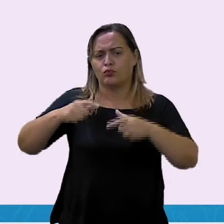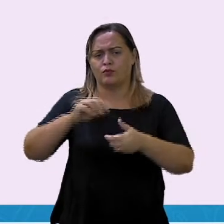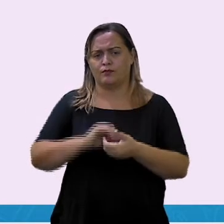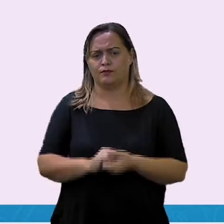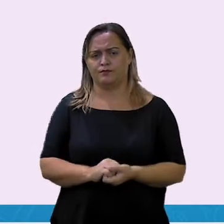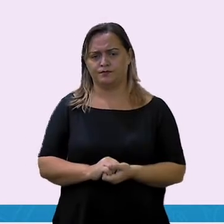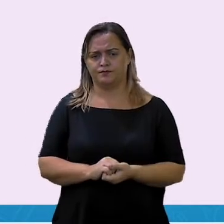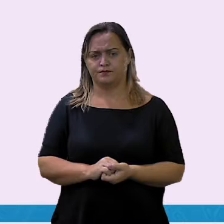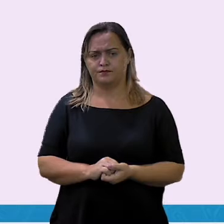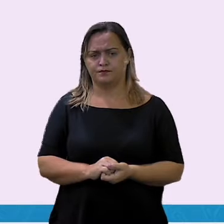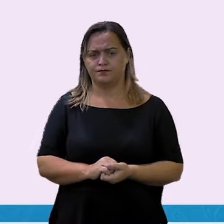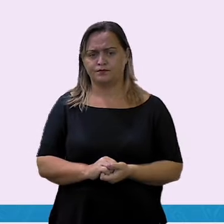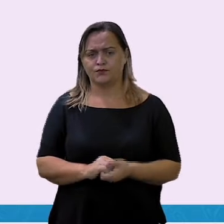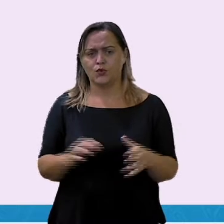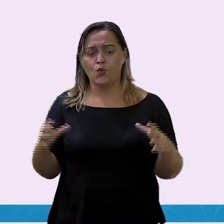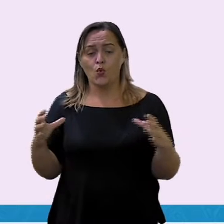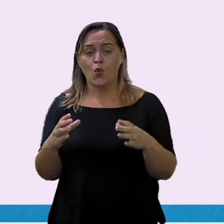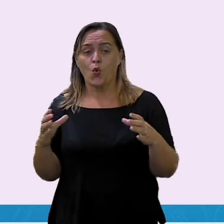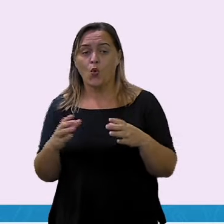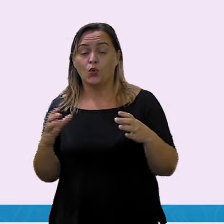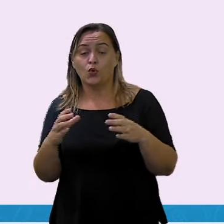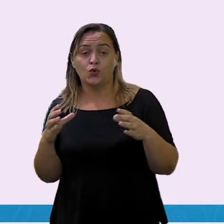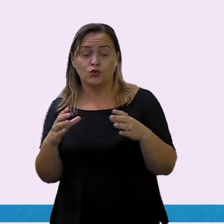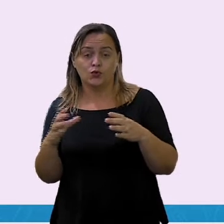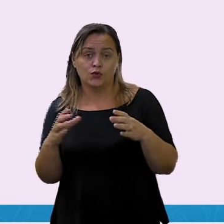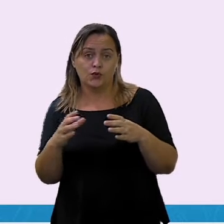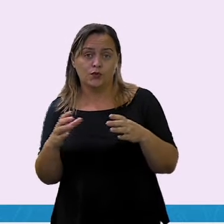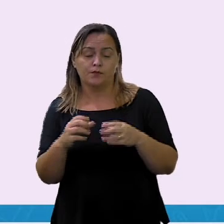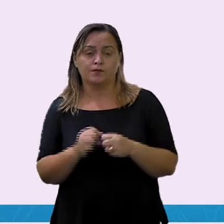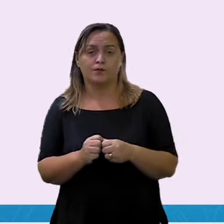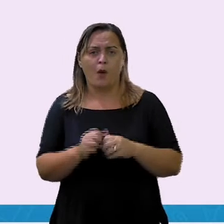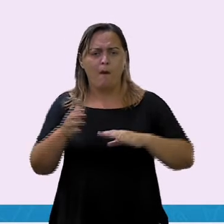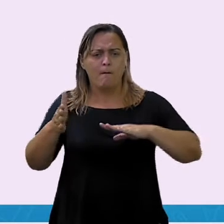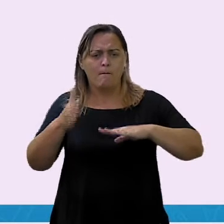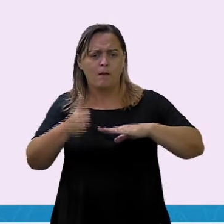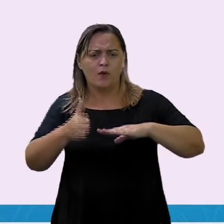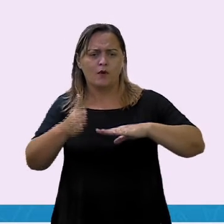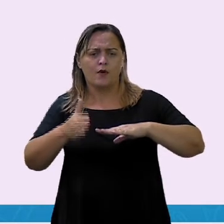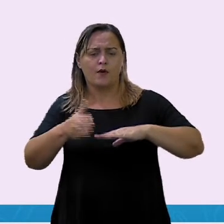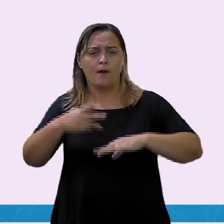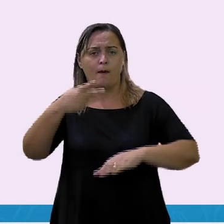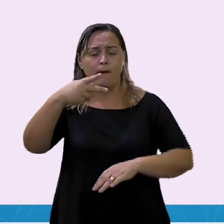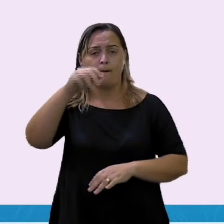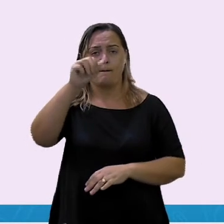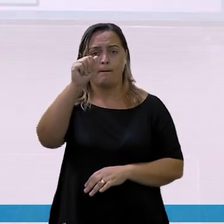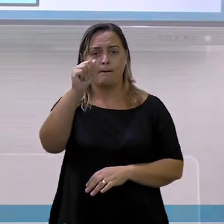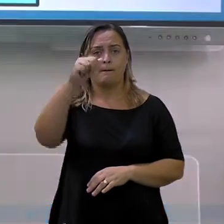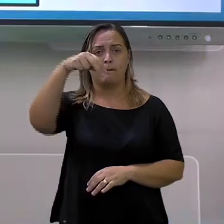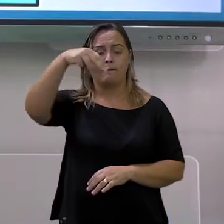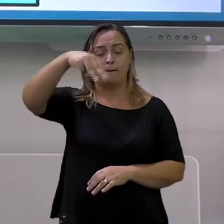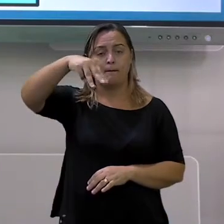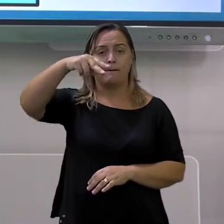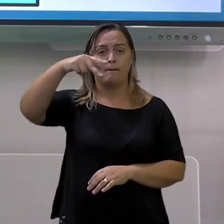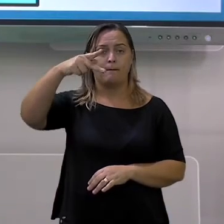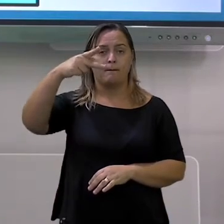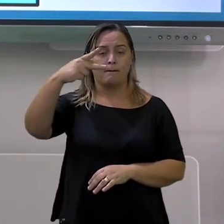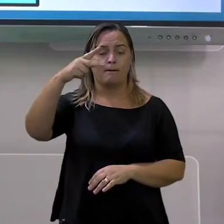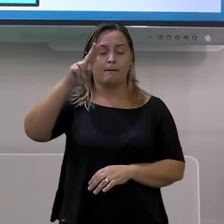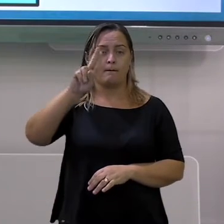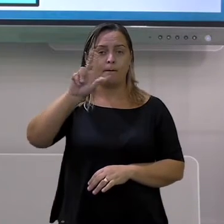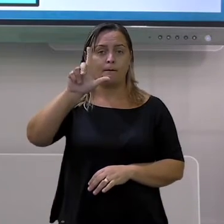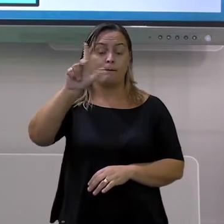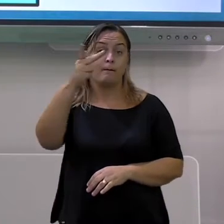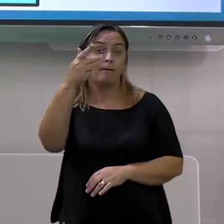de Brasília. Olha, então o Niemeyer é o responsável pelo complexo da Pampulha, né?